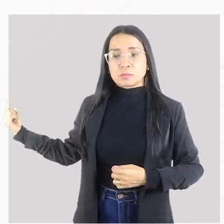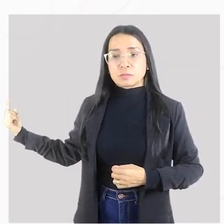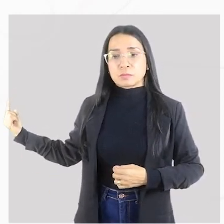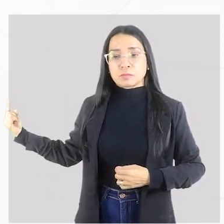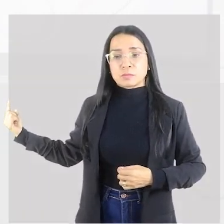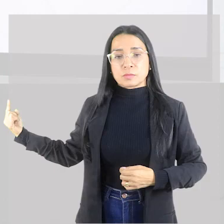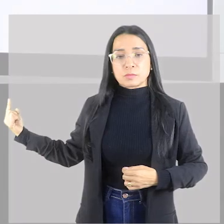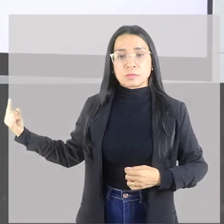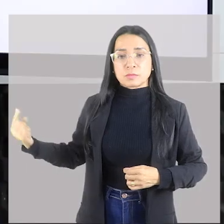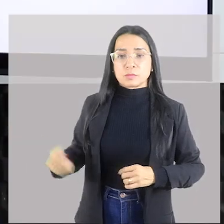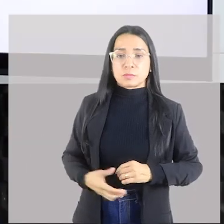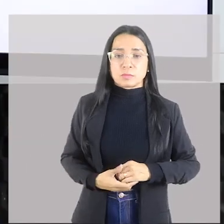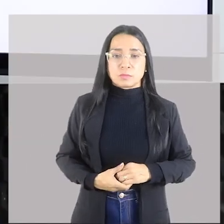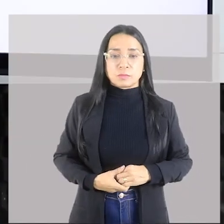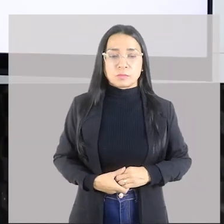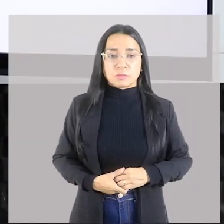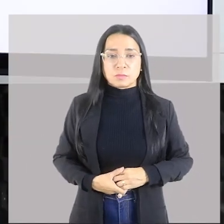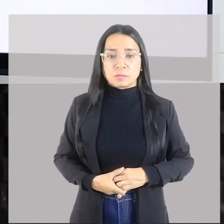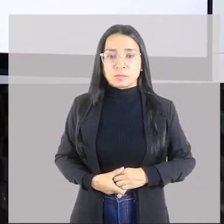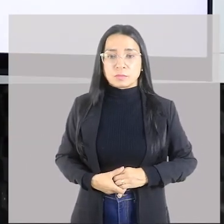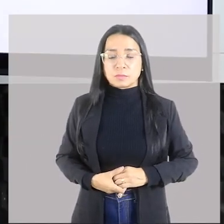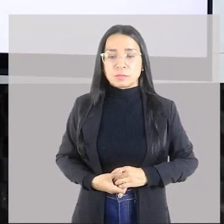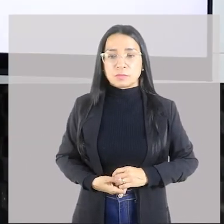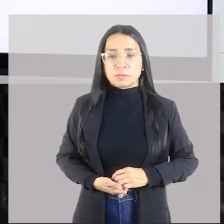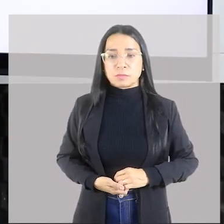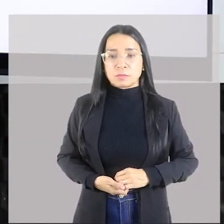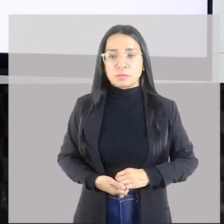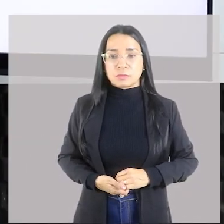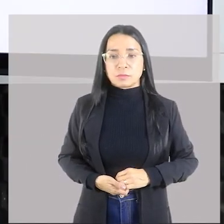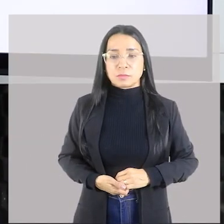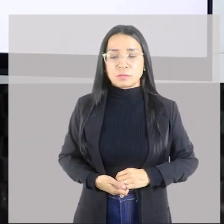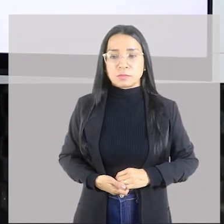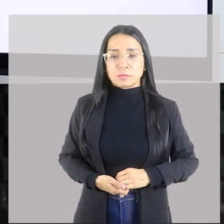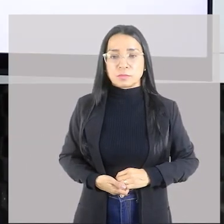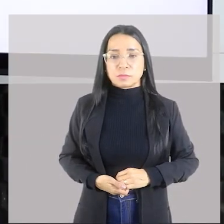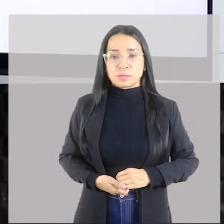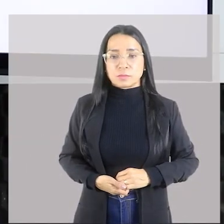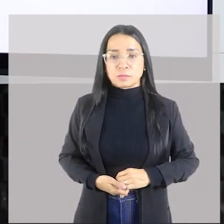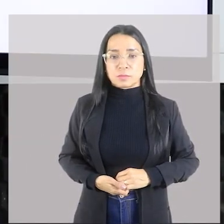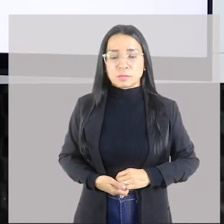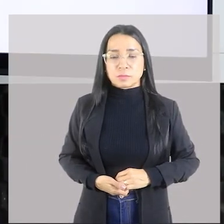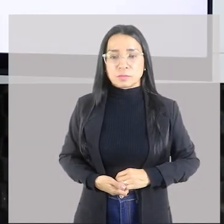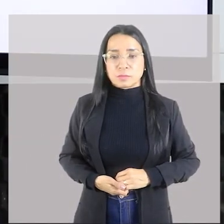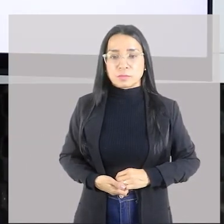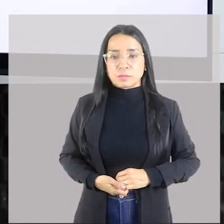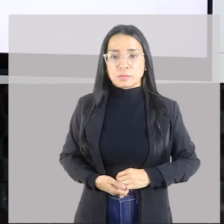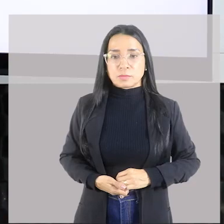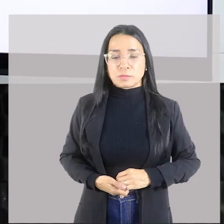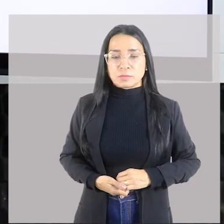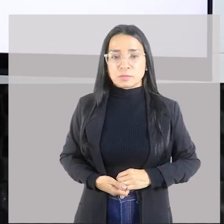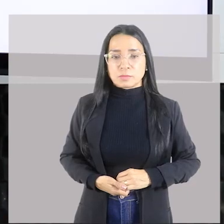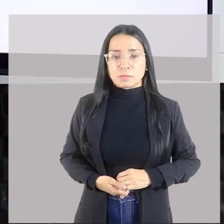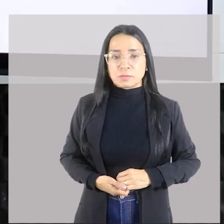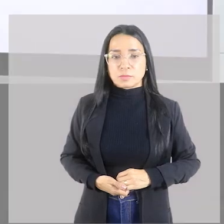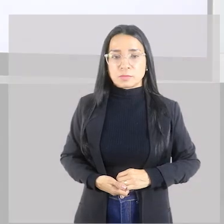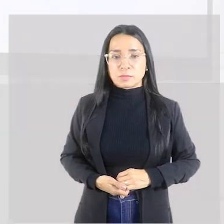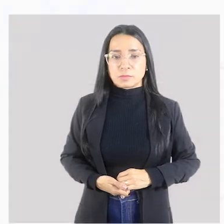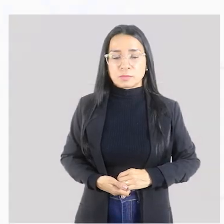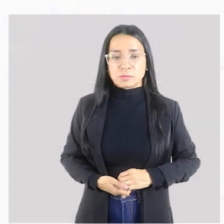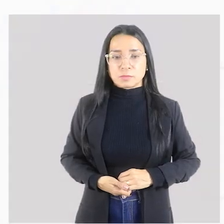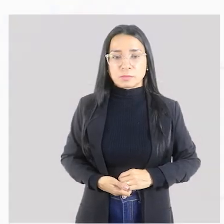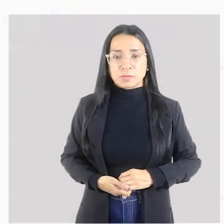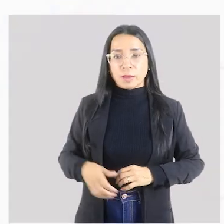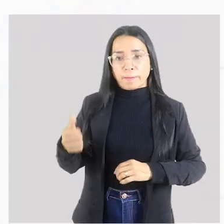trans. Dentre os compostos a seguir, o que também apresenta uma estrutura trans.